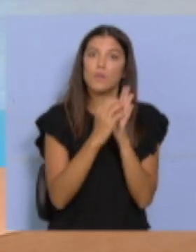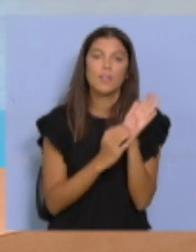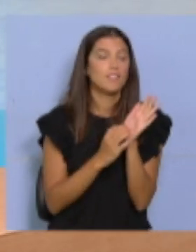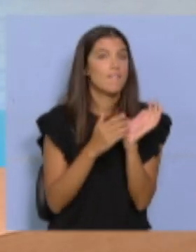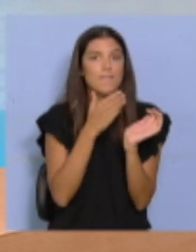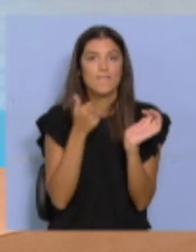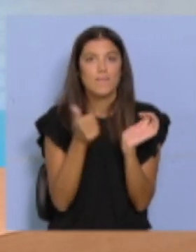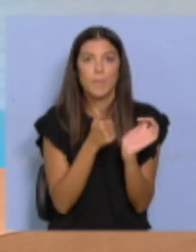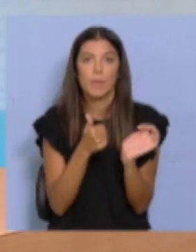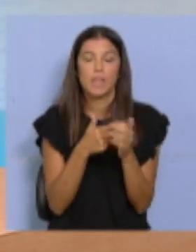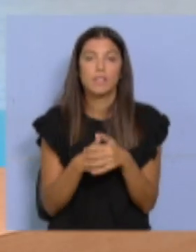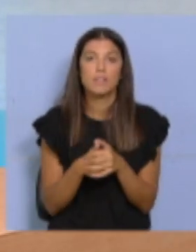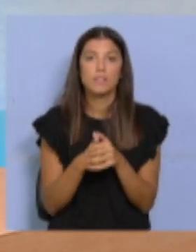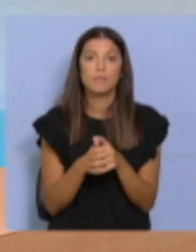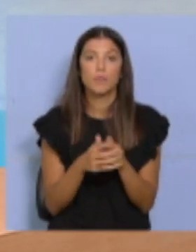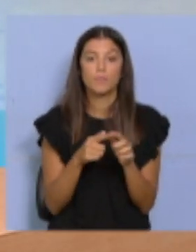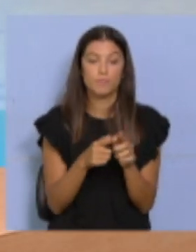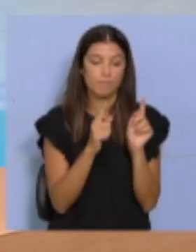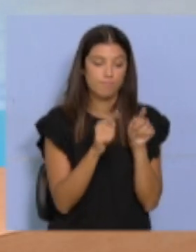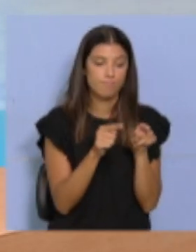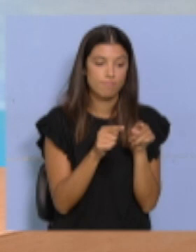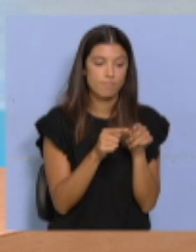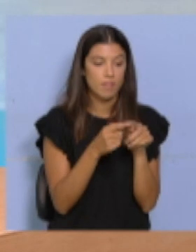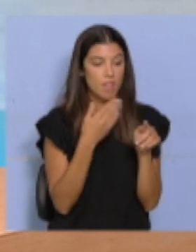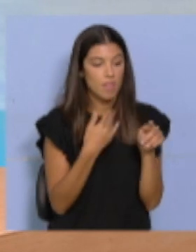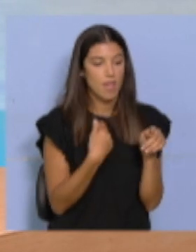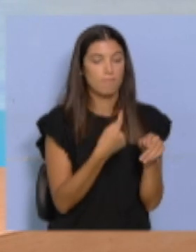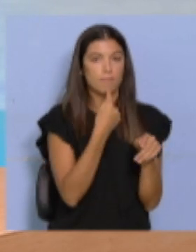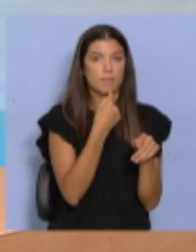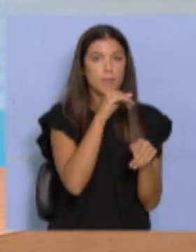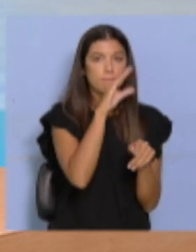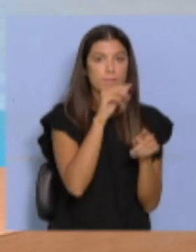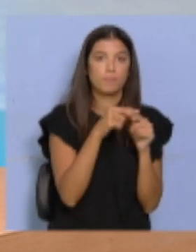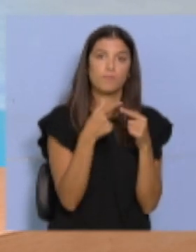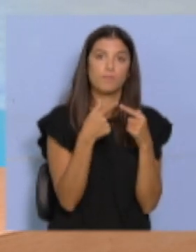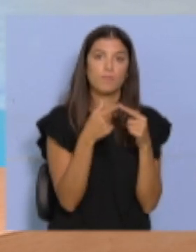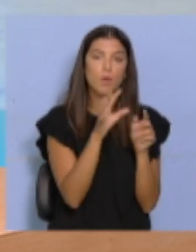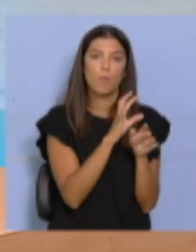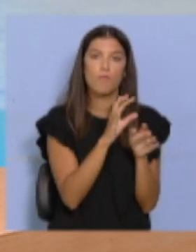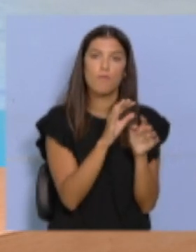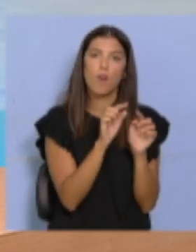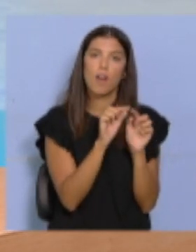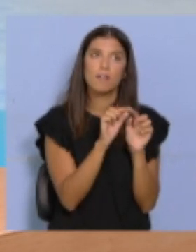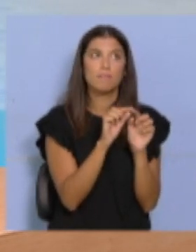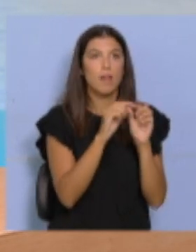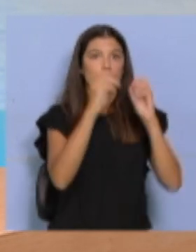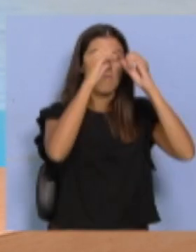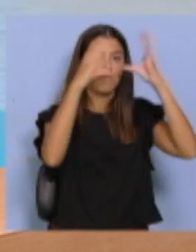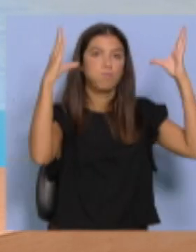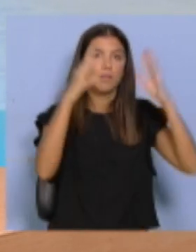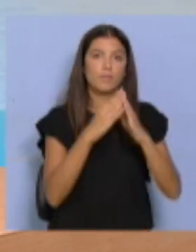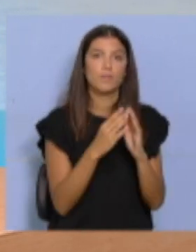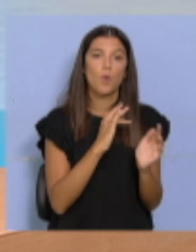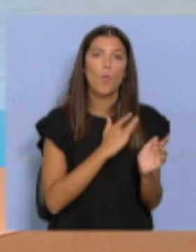belíssimo. Por um lado, vem-nos fazer entender, assim, numa linguagem figurada, este grande amor que